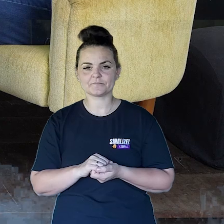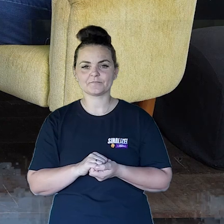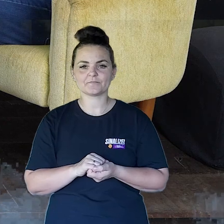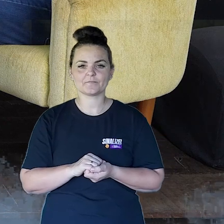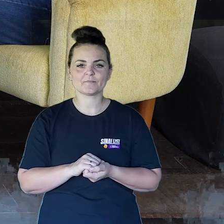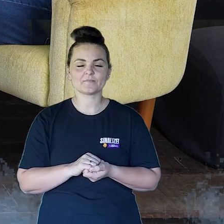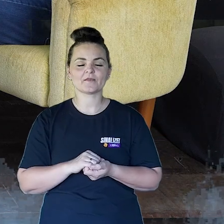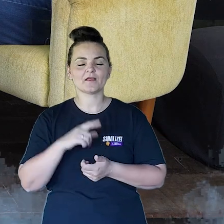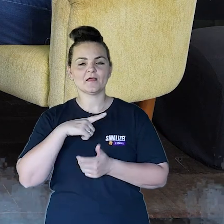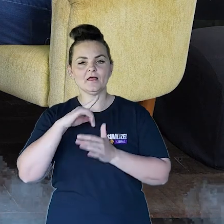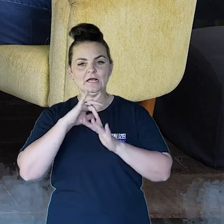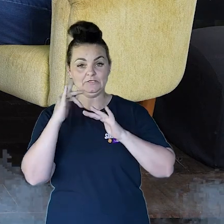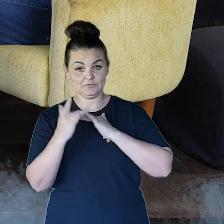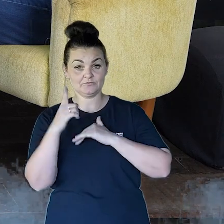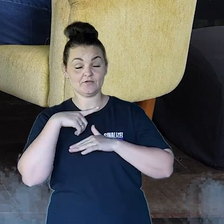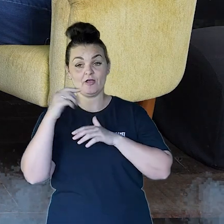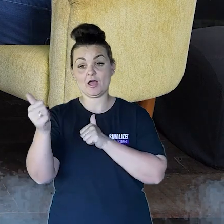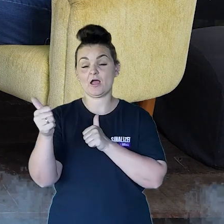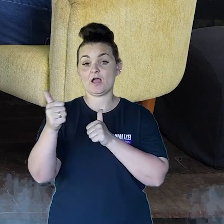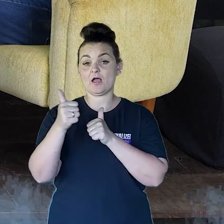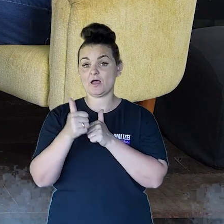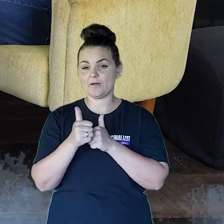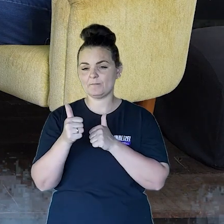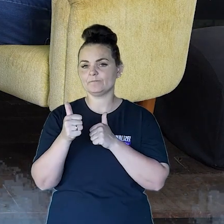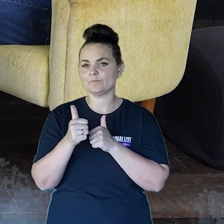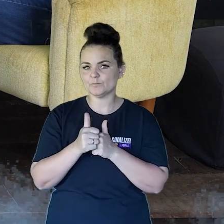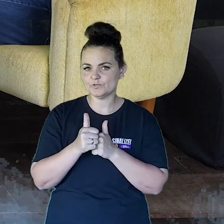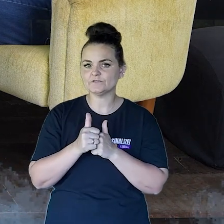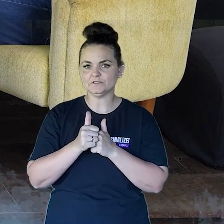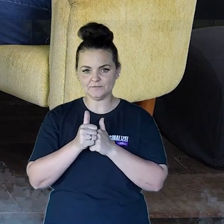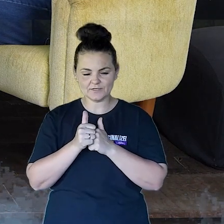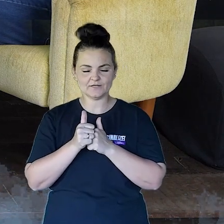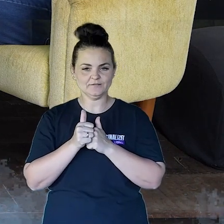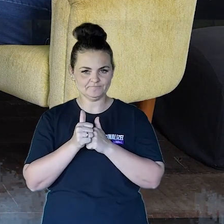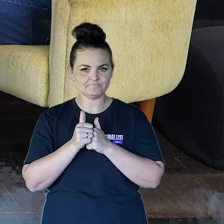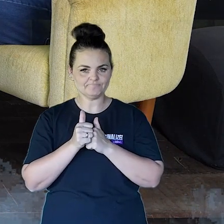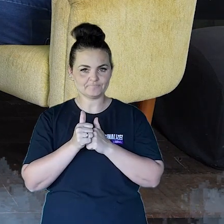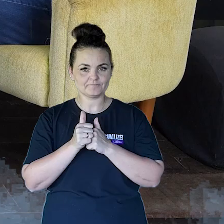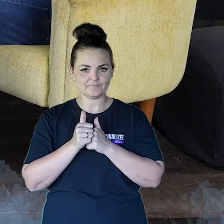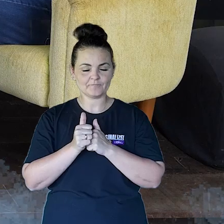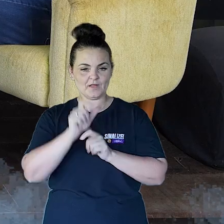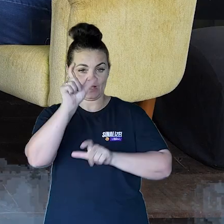isso trouxe uma proximidade muito grande nessa questão de do